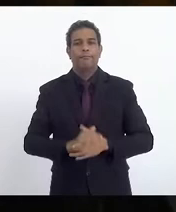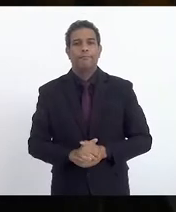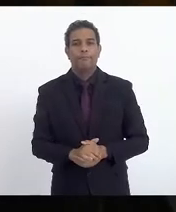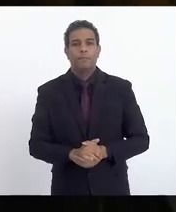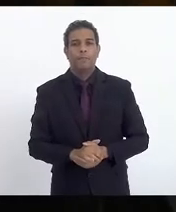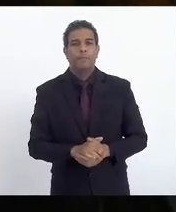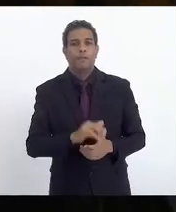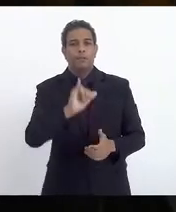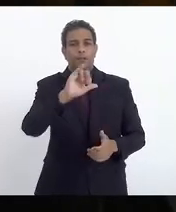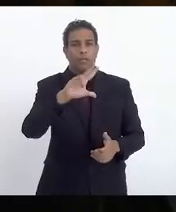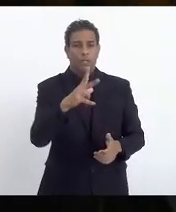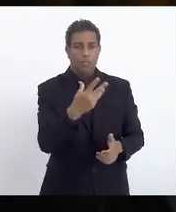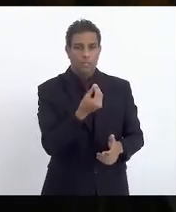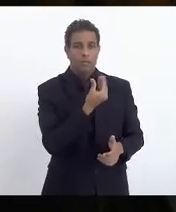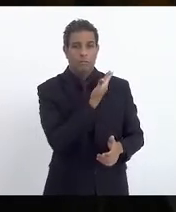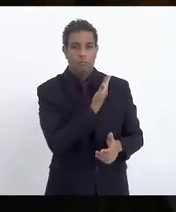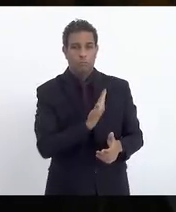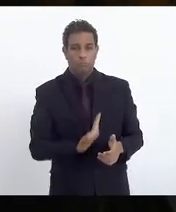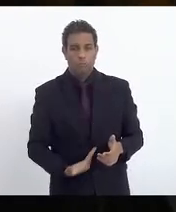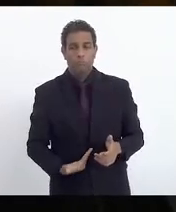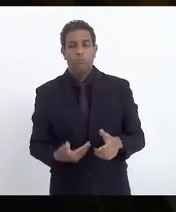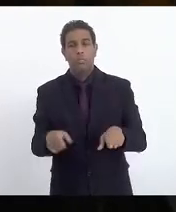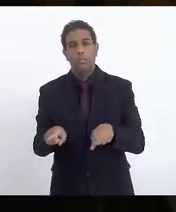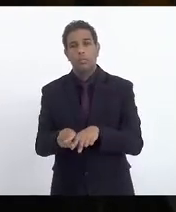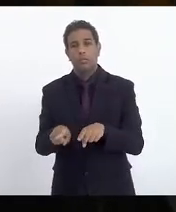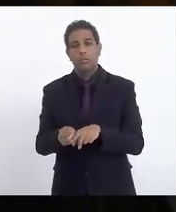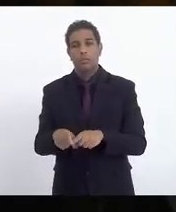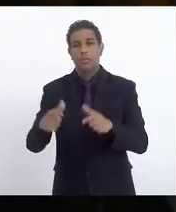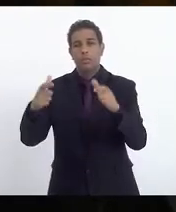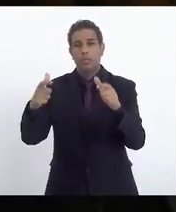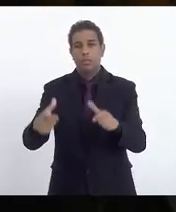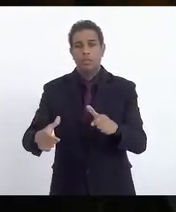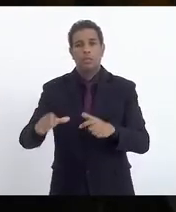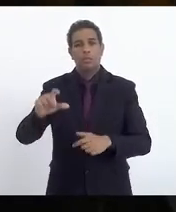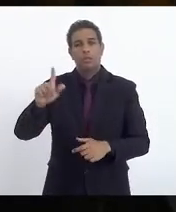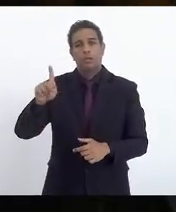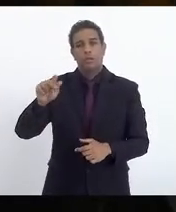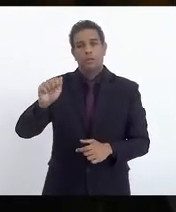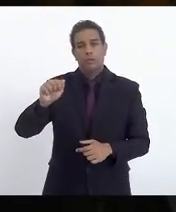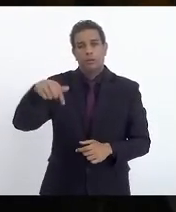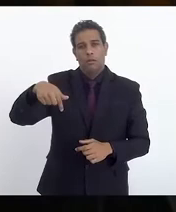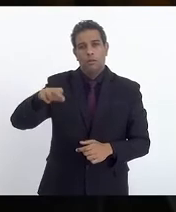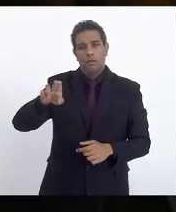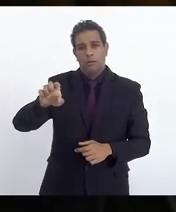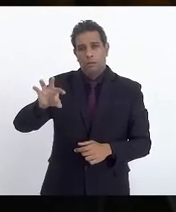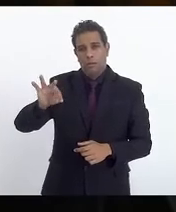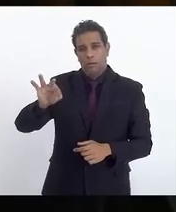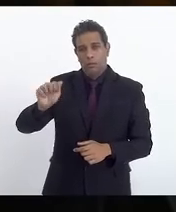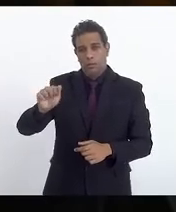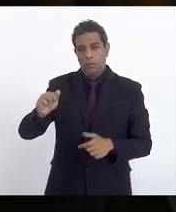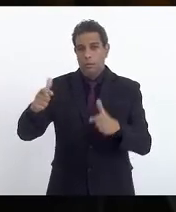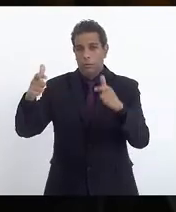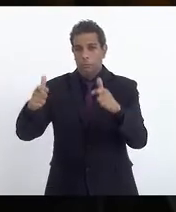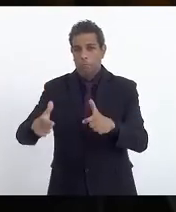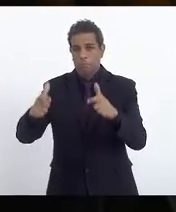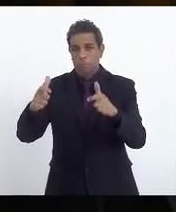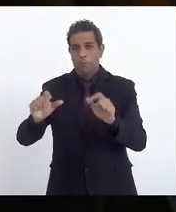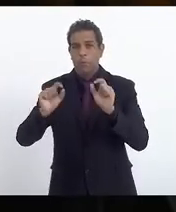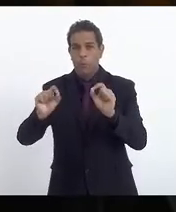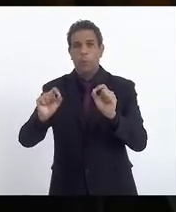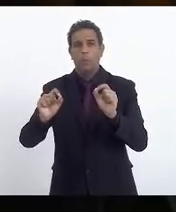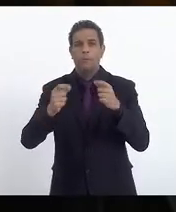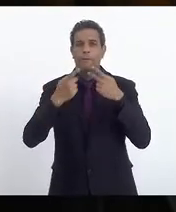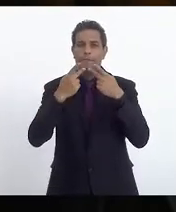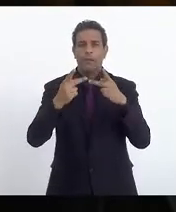Cocotá na Ilha do Governador a e na linha de Paquetá no caso de Paquetá é